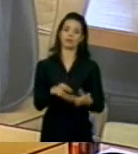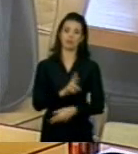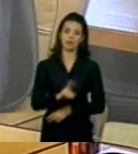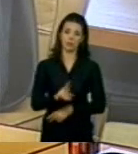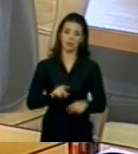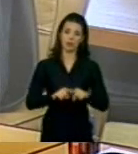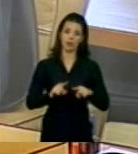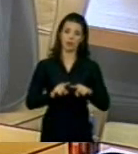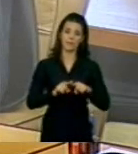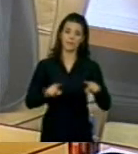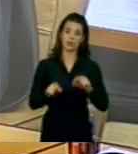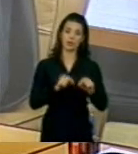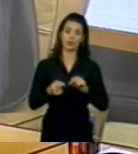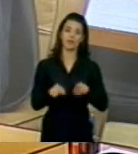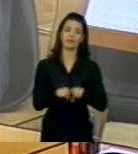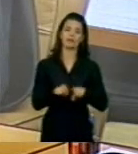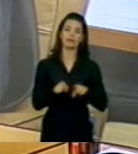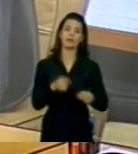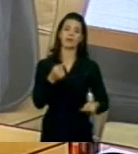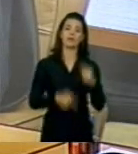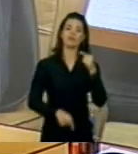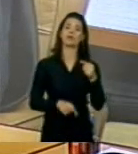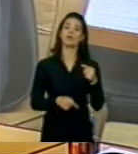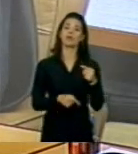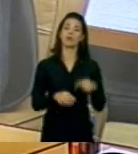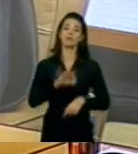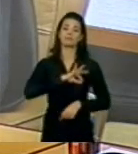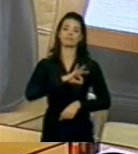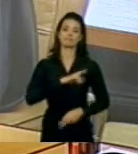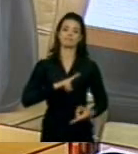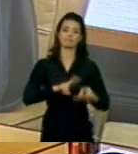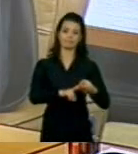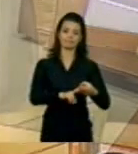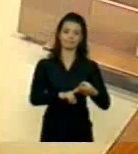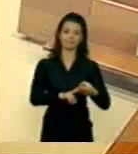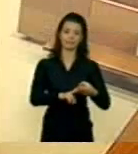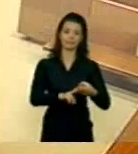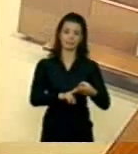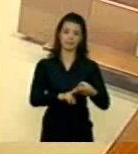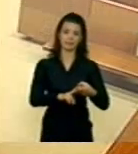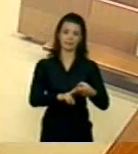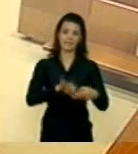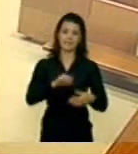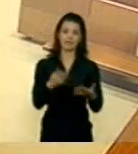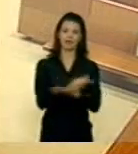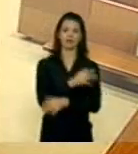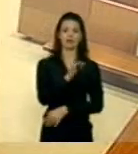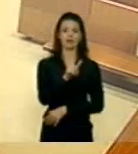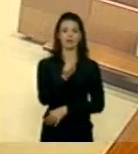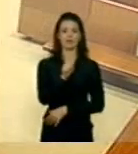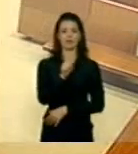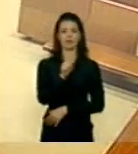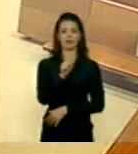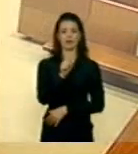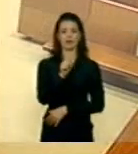a possibilidade de prisão preventiva determinada por autoridade judicial ao restringir as hipóteses de flagrante de crime